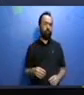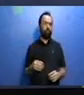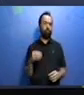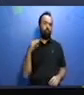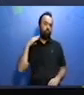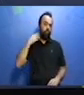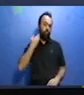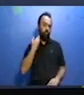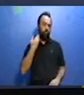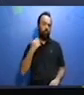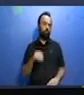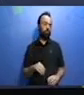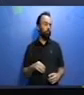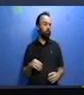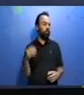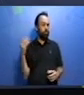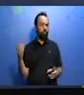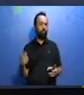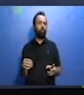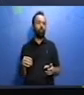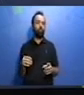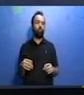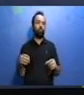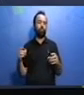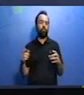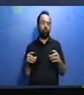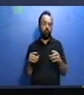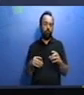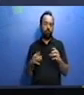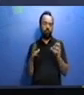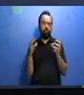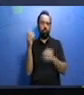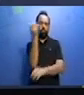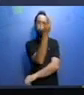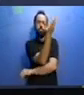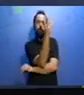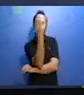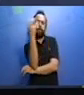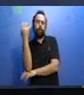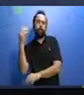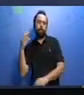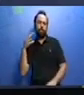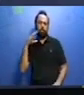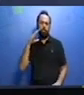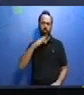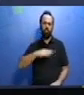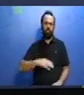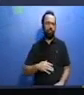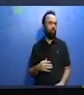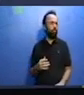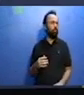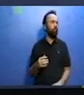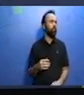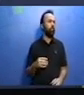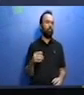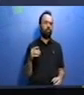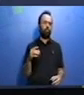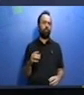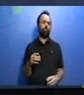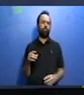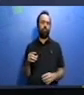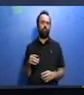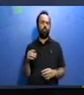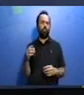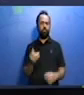O seu derramamento é um dos grandes desastres ecológicos provocados pelo ser humano. Outros acidentes também